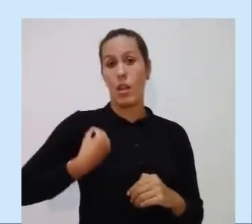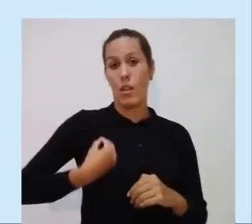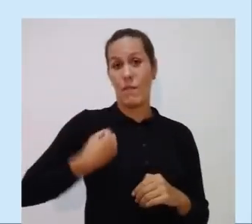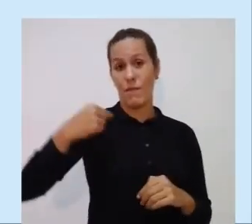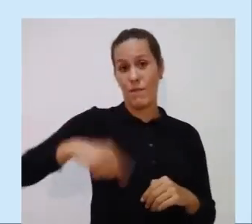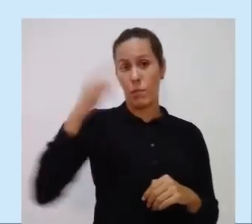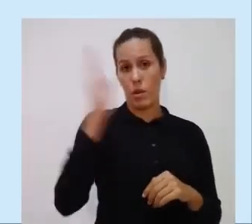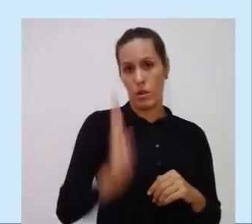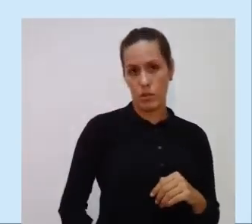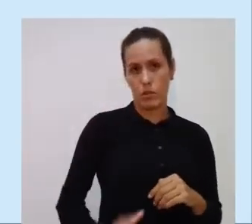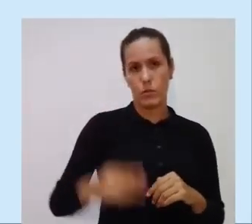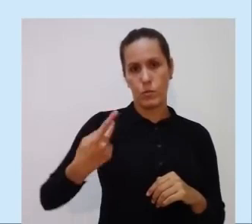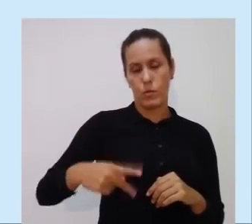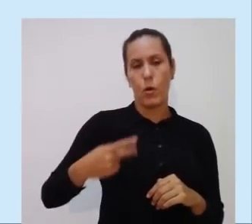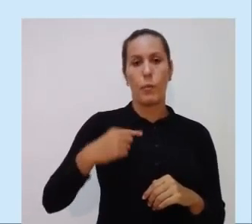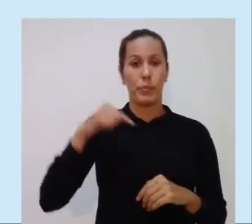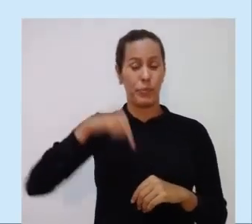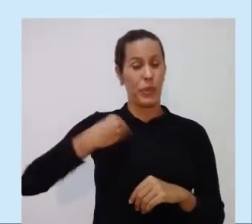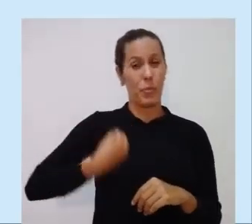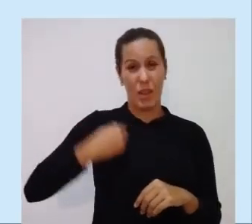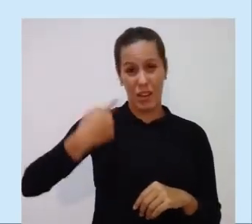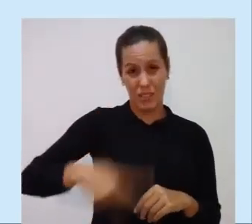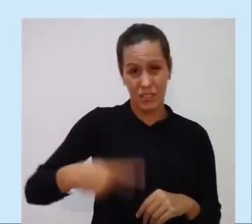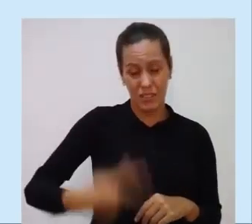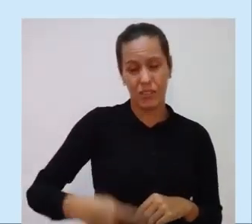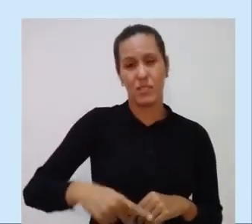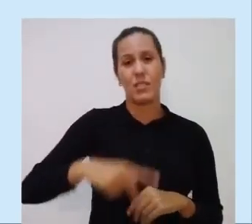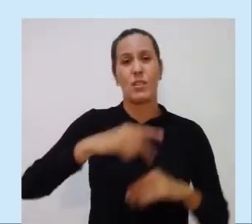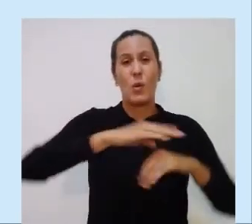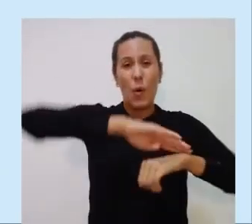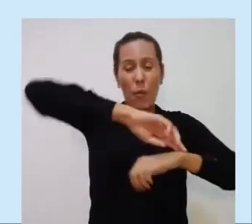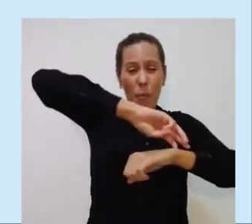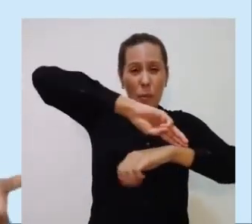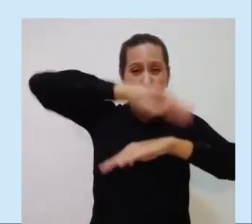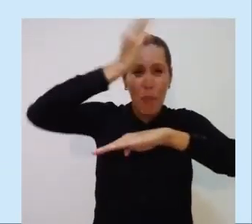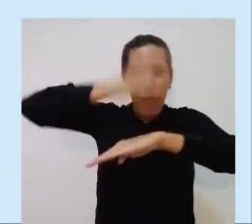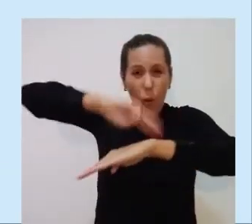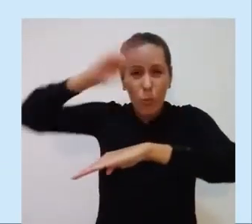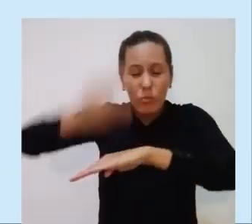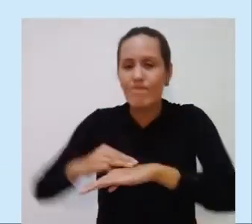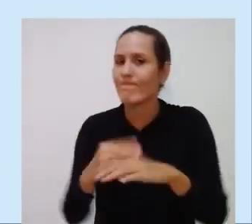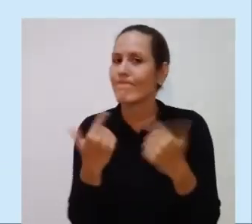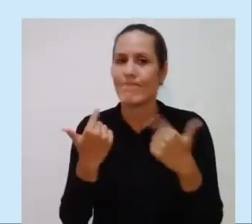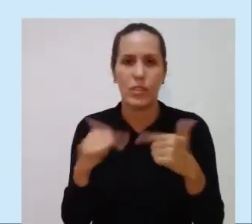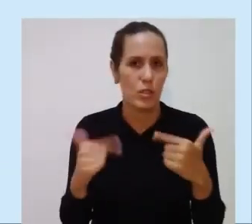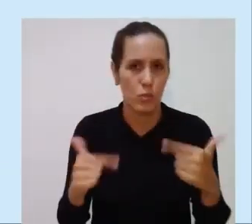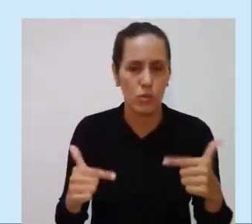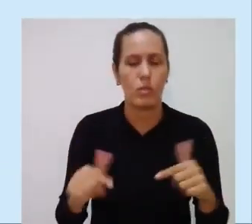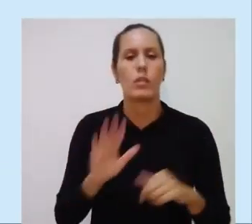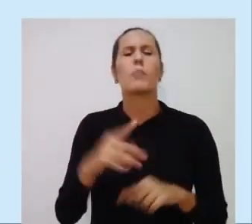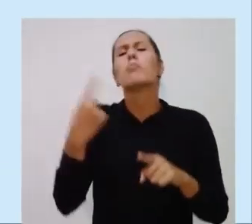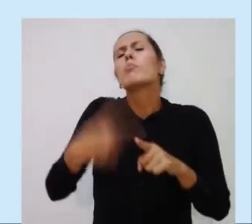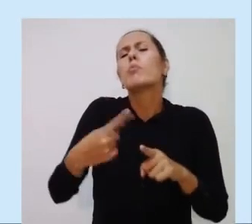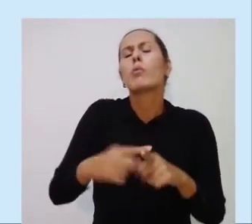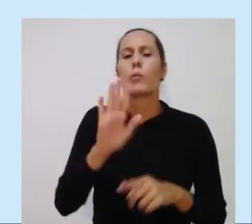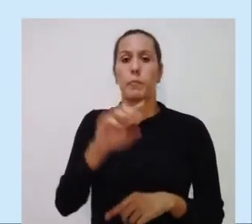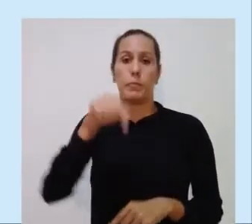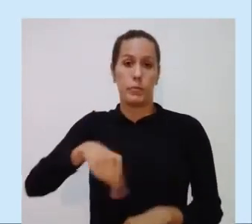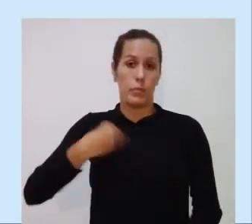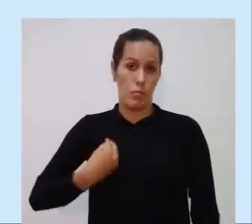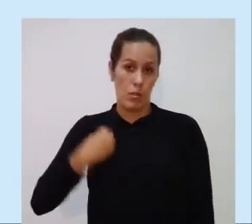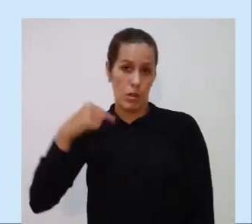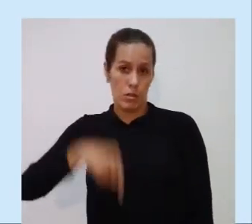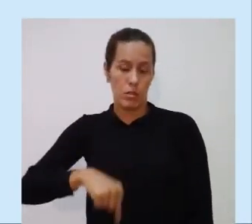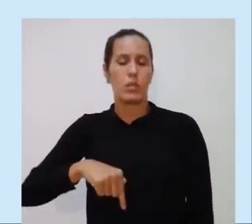No Brasil, a gente não vai ter nenhum tipo de montanha, tá, gente? No Brasil não existe formação rochosa de montanha. Por quê? O Brasil, ele é uma